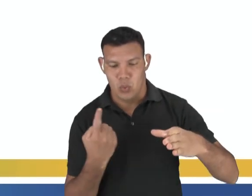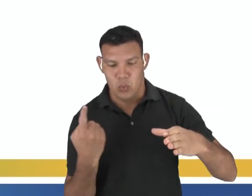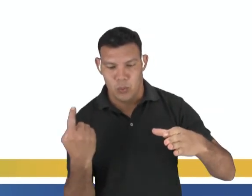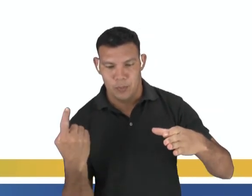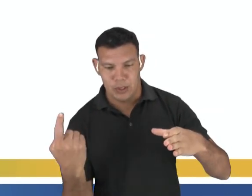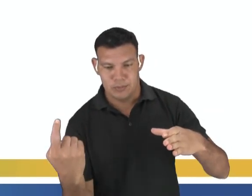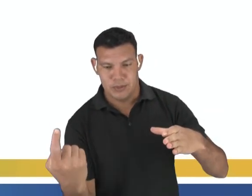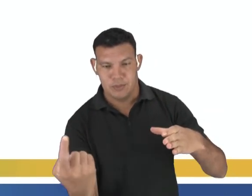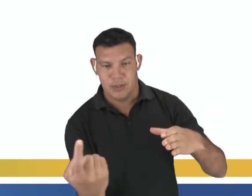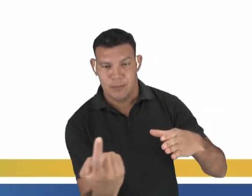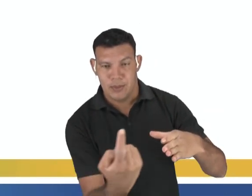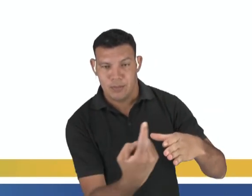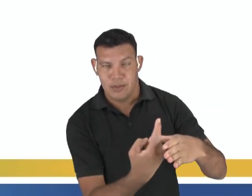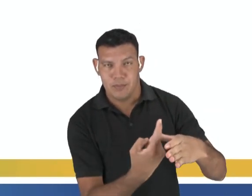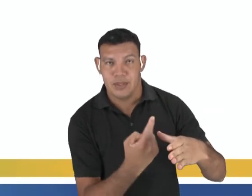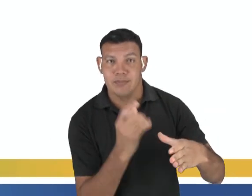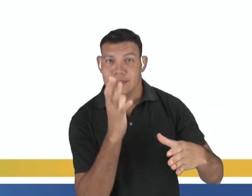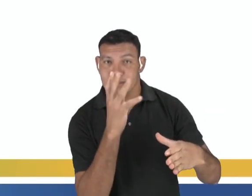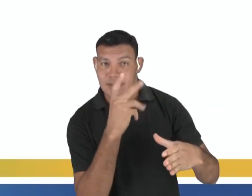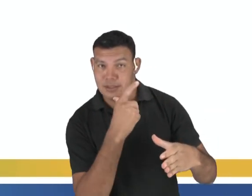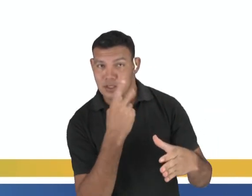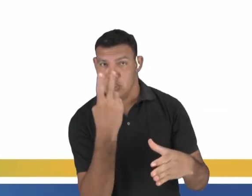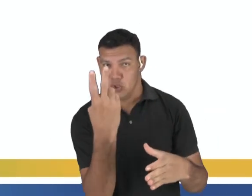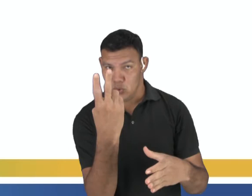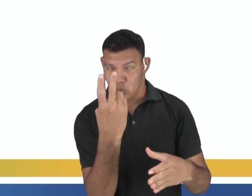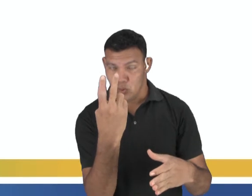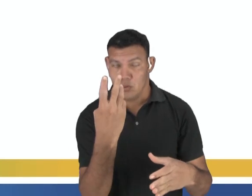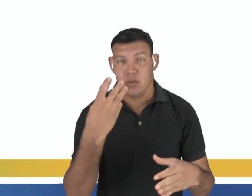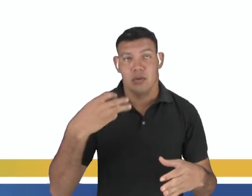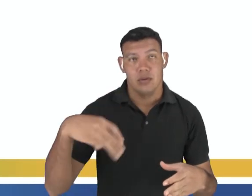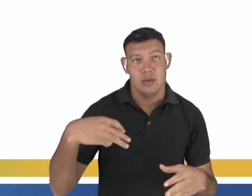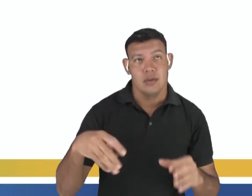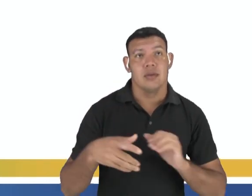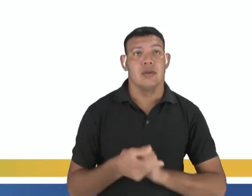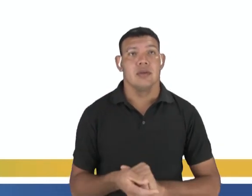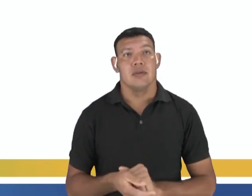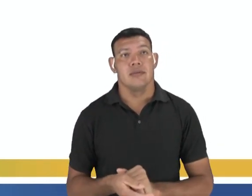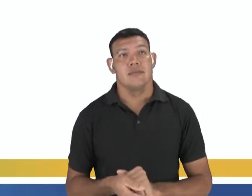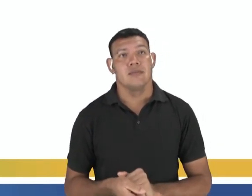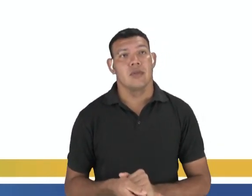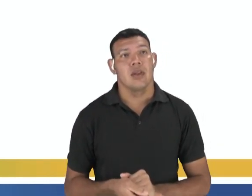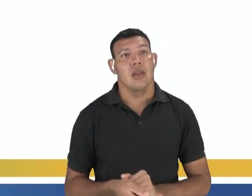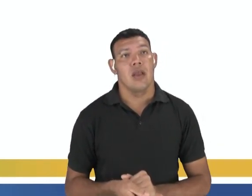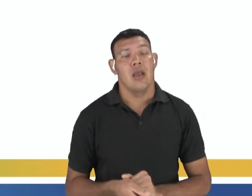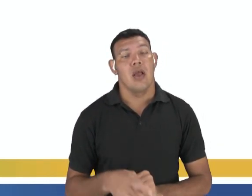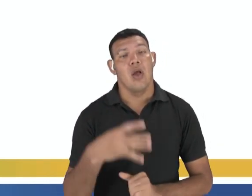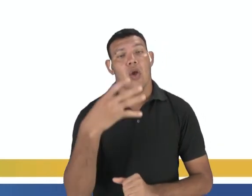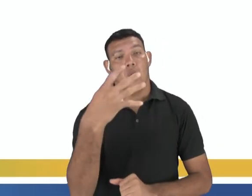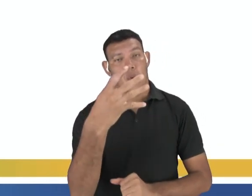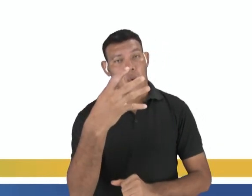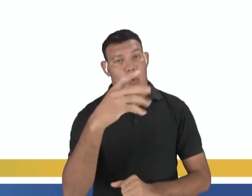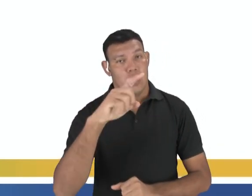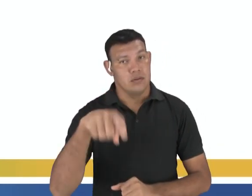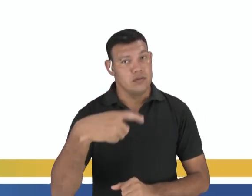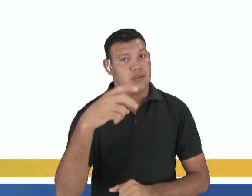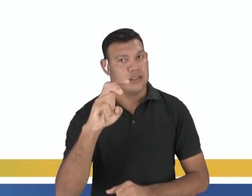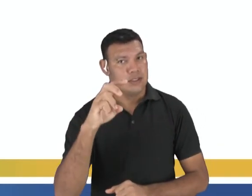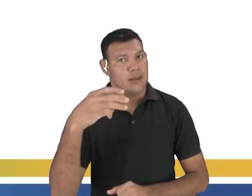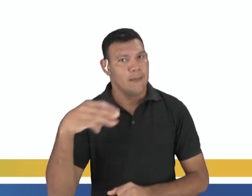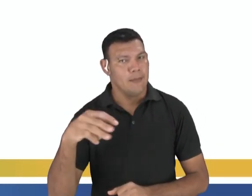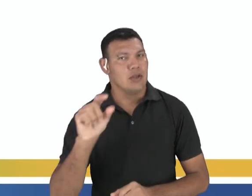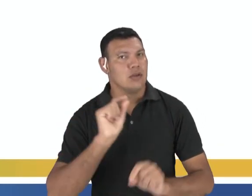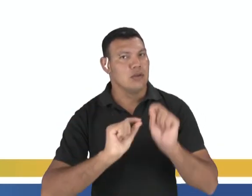cada 2 minutos, em 4 minutos e meio o carrossel realiza 2 voltas mais 1/4 de volta, ou seja,